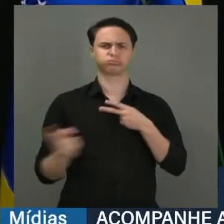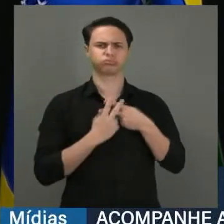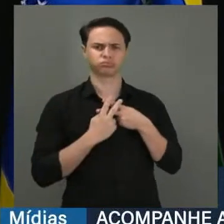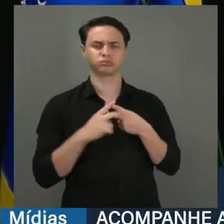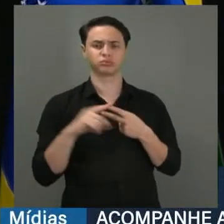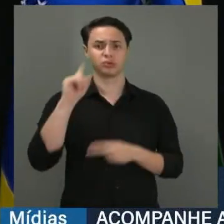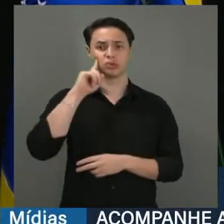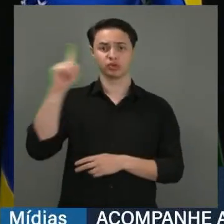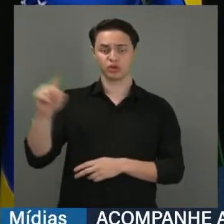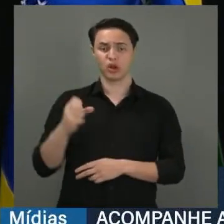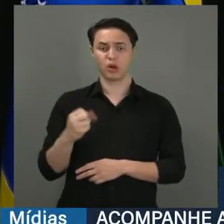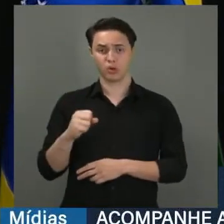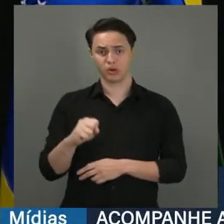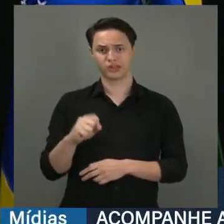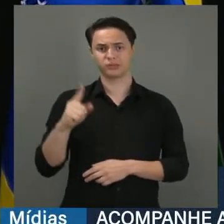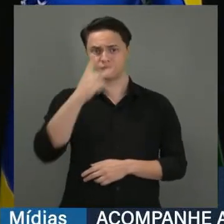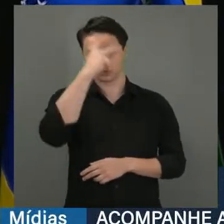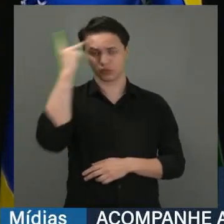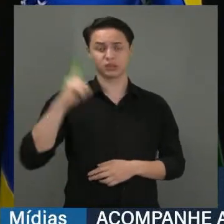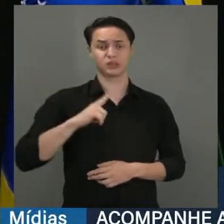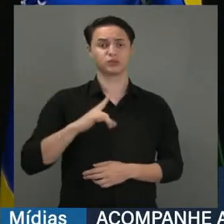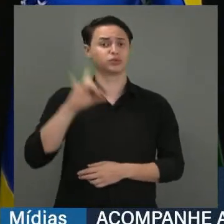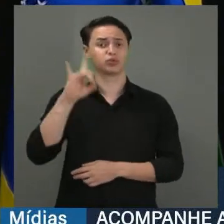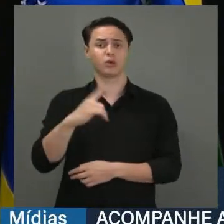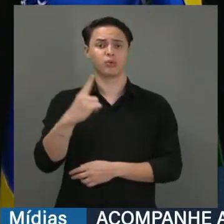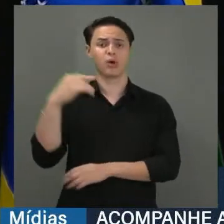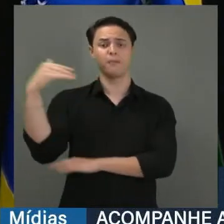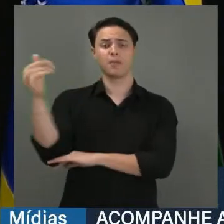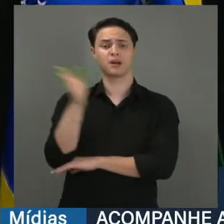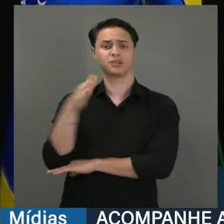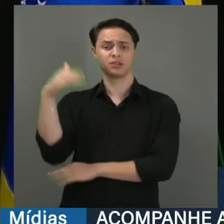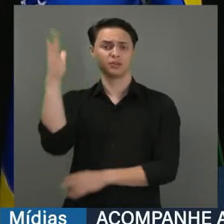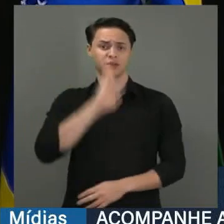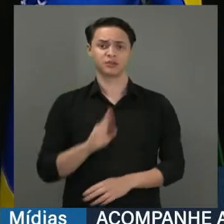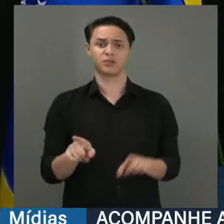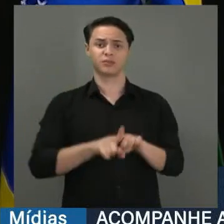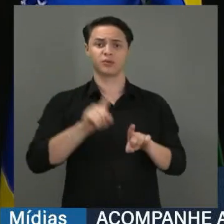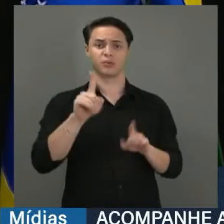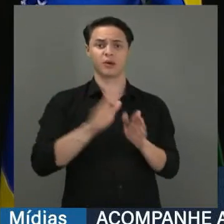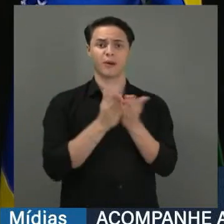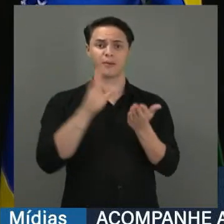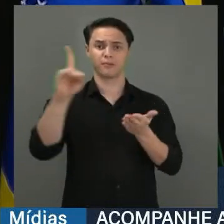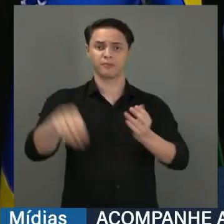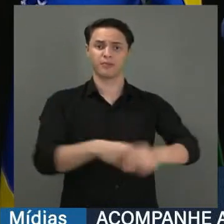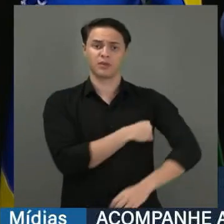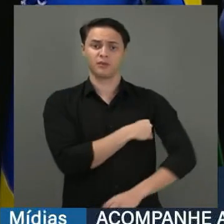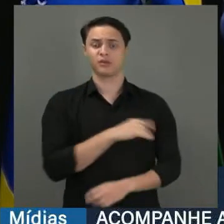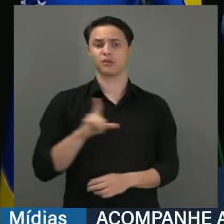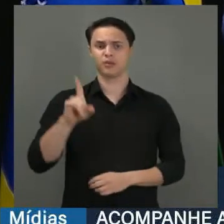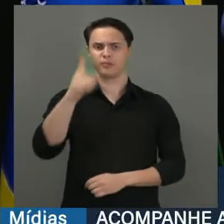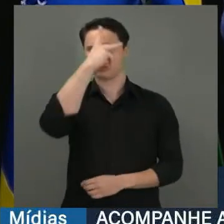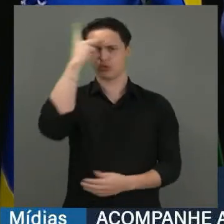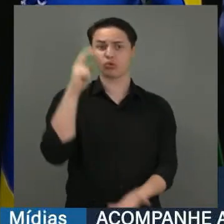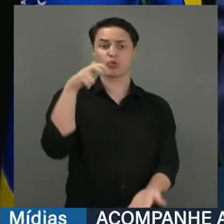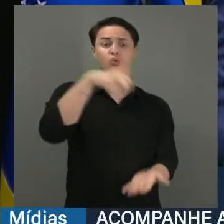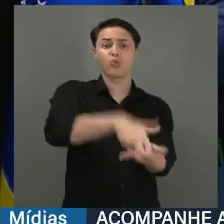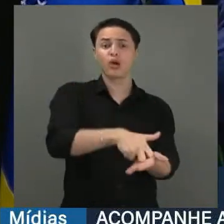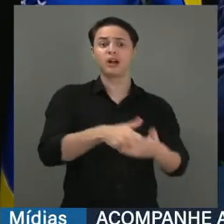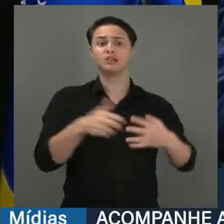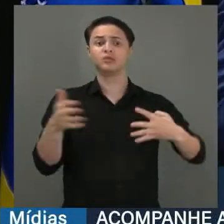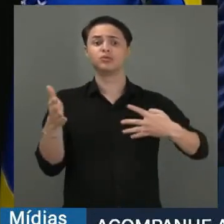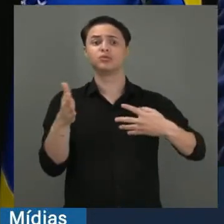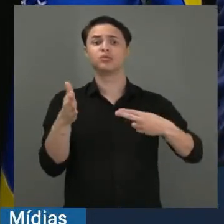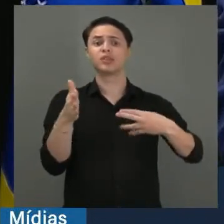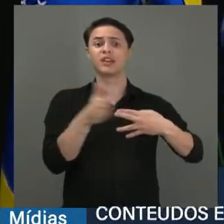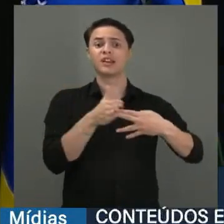senhor presidente, no dia 8, portando apenas uma bandeira do Brasil e uma Bíblia, foram condenadas, em última instância,